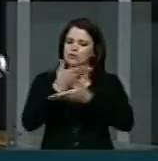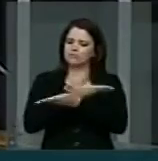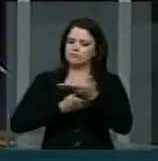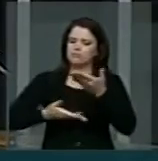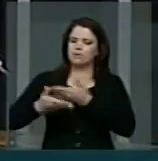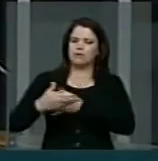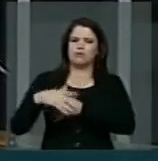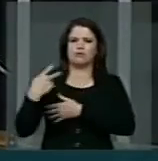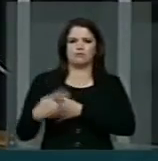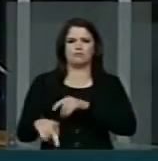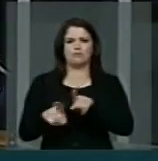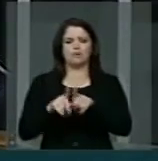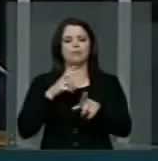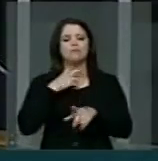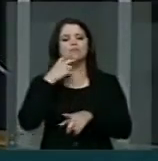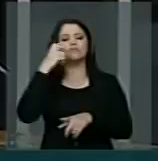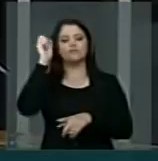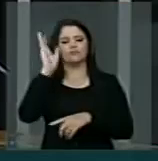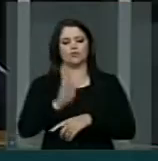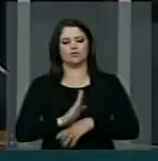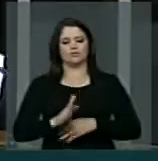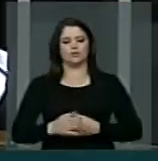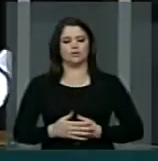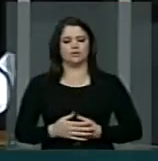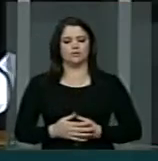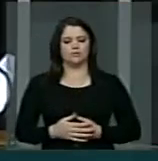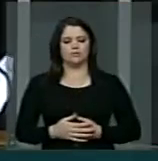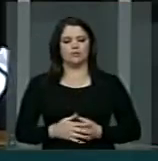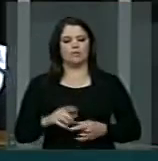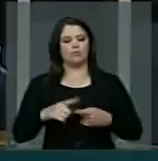comunicação dessa casa e especialmente na Voz do